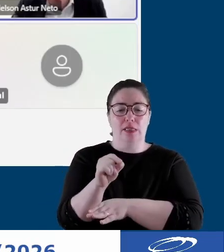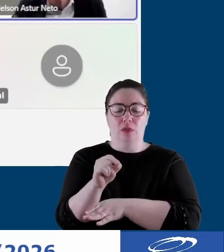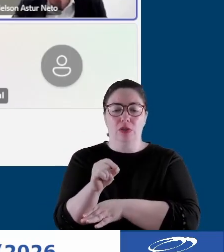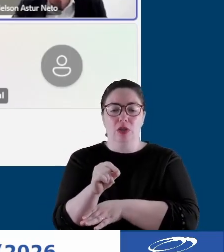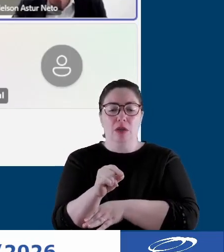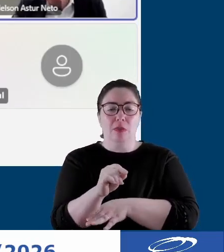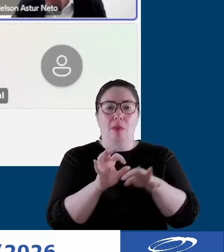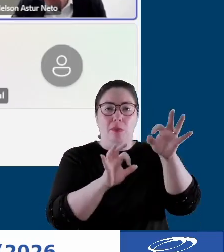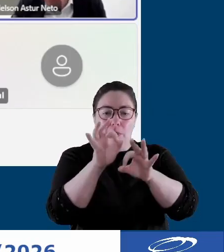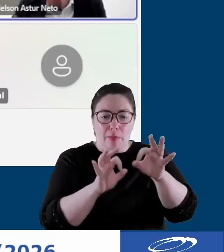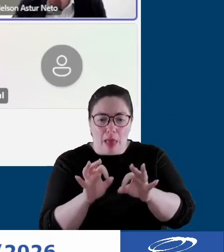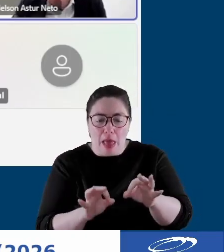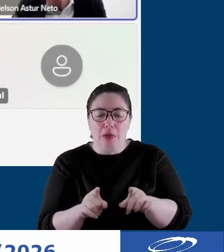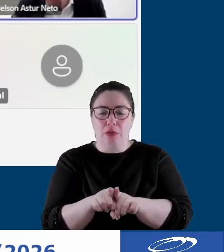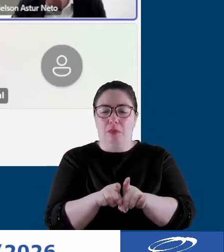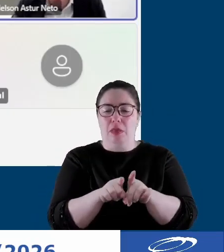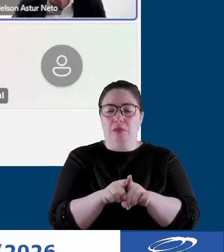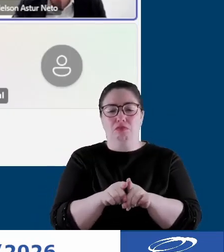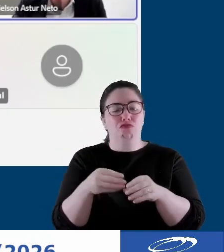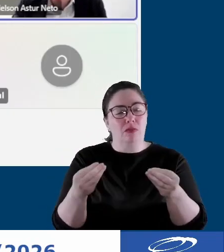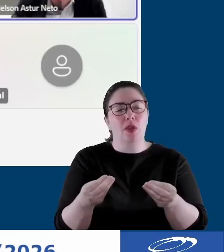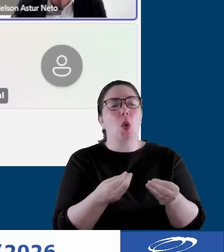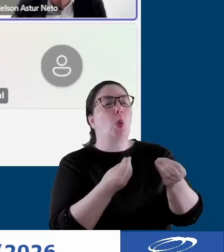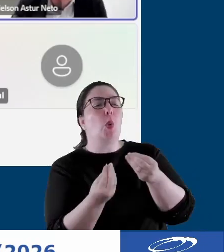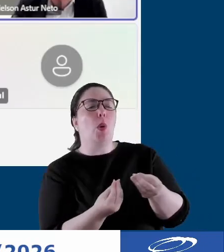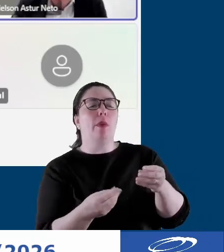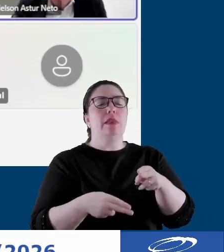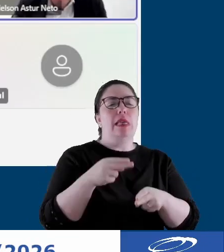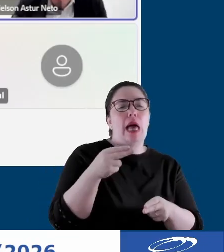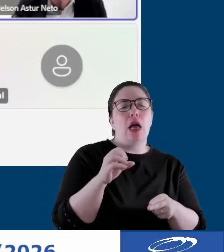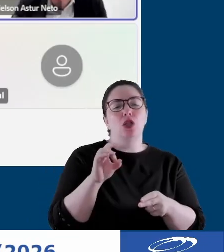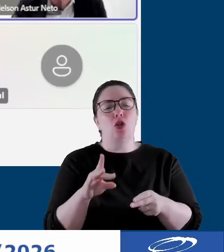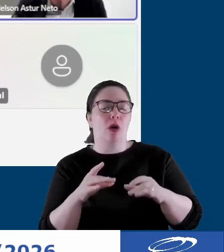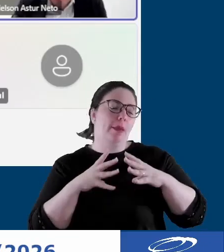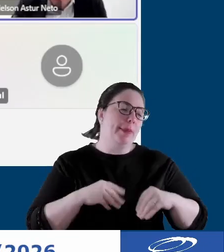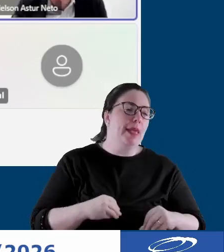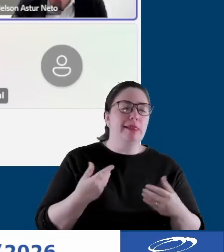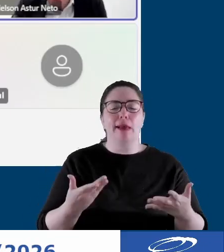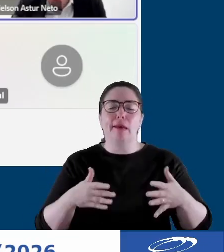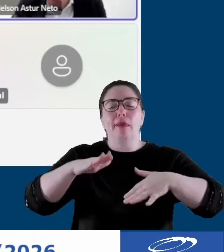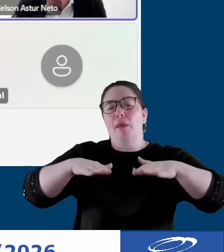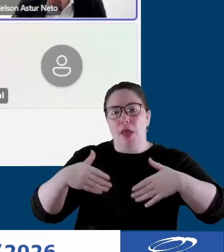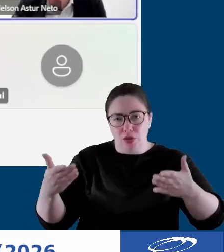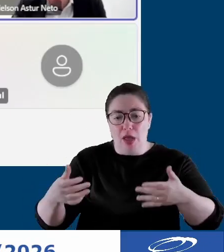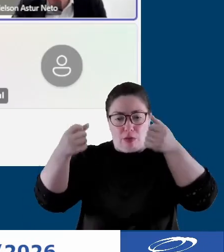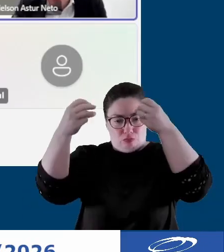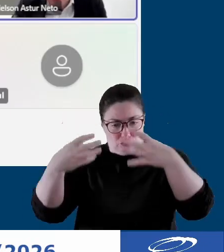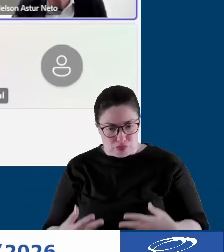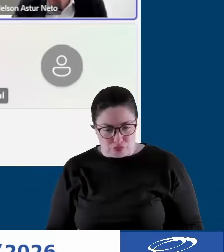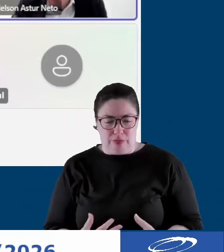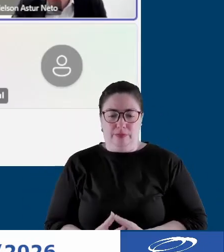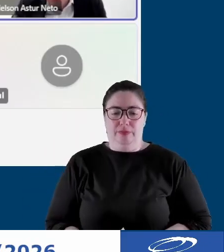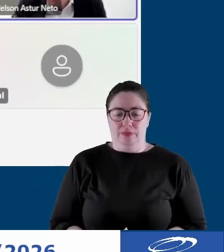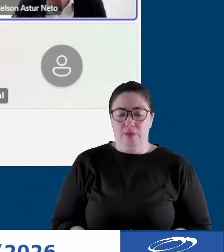quando você tem que fazer só uma limpeza, uma descompressão ou uma estabilização com a colocação de implantes